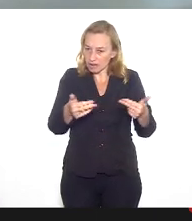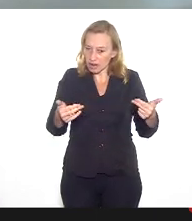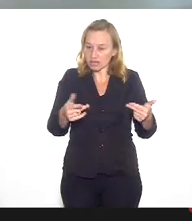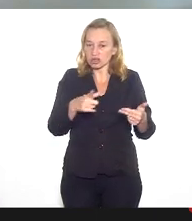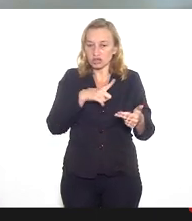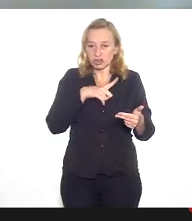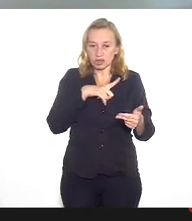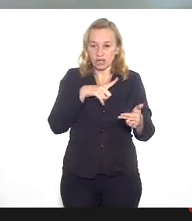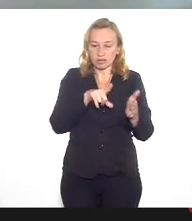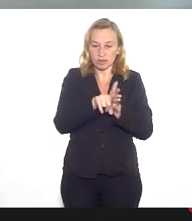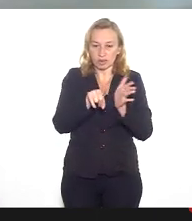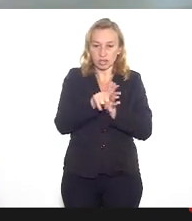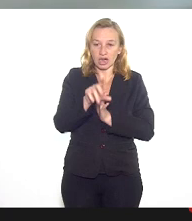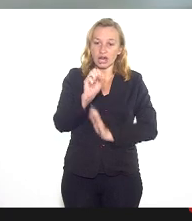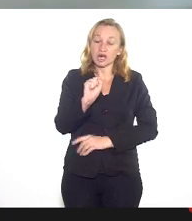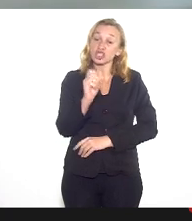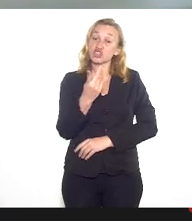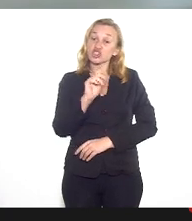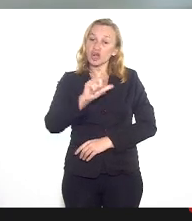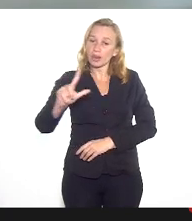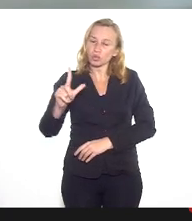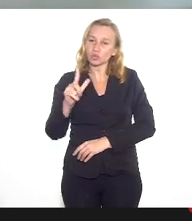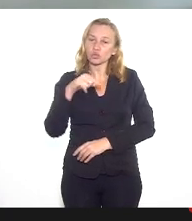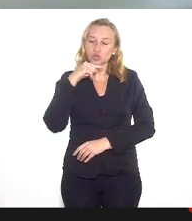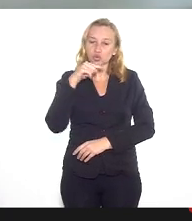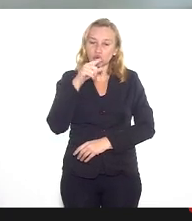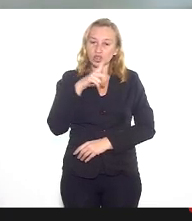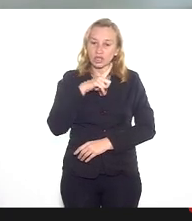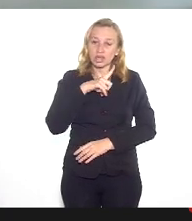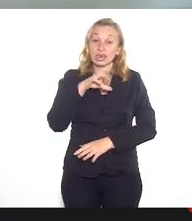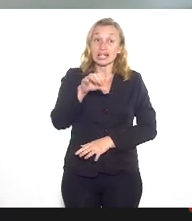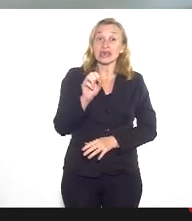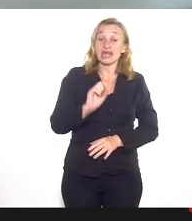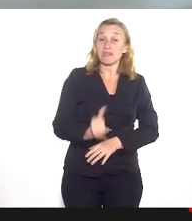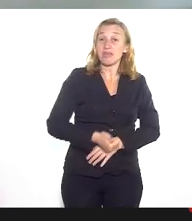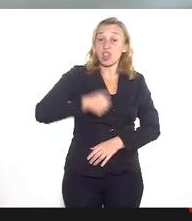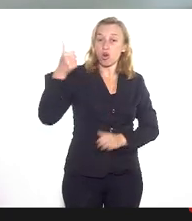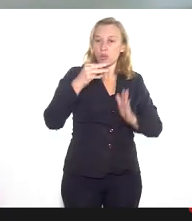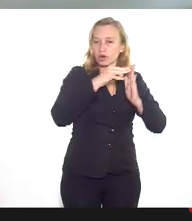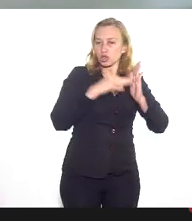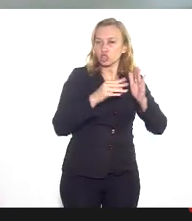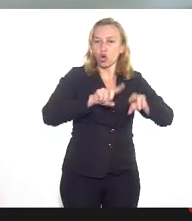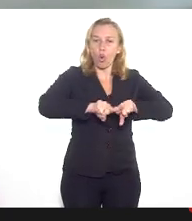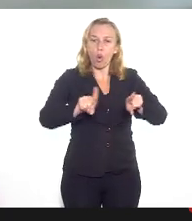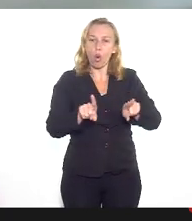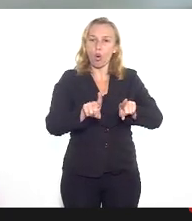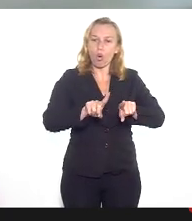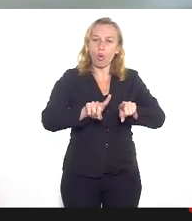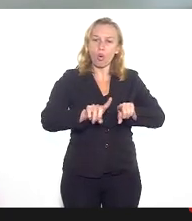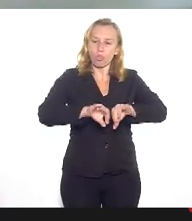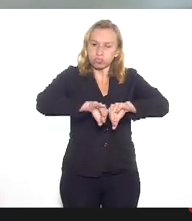Shell. Queria saber se essa é a melhor metodologia ou a gente deve separar. O que que acha a